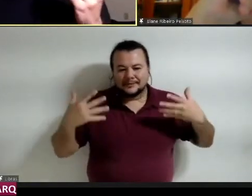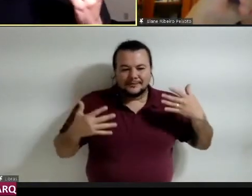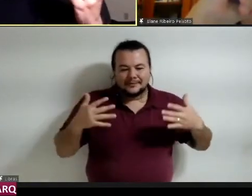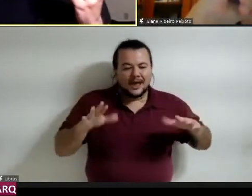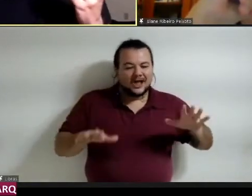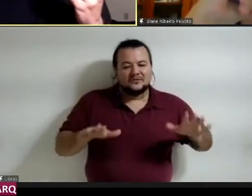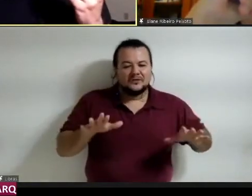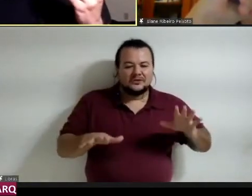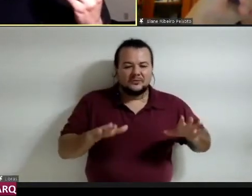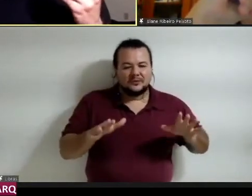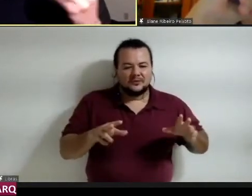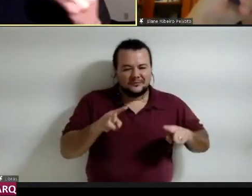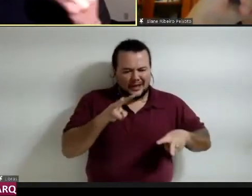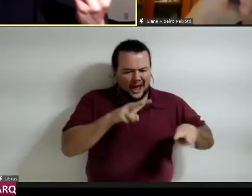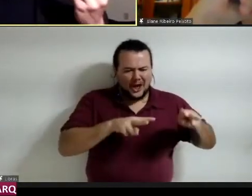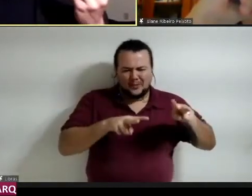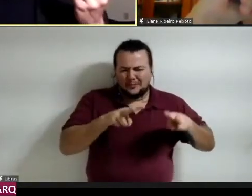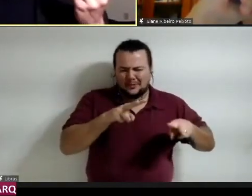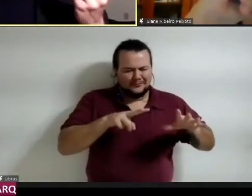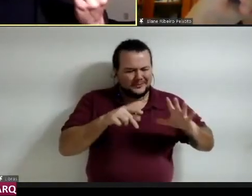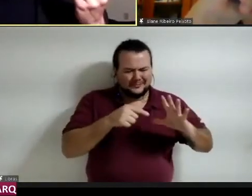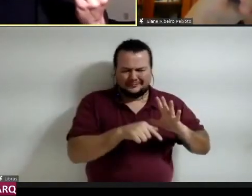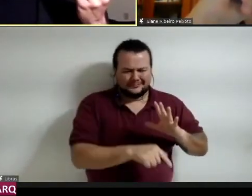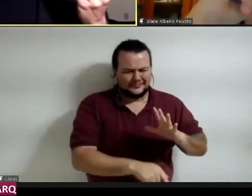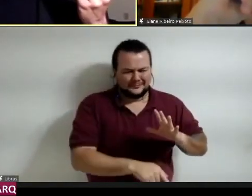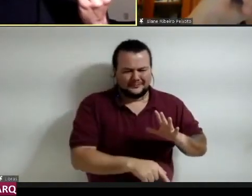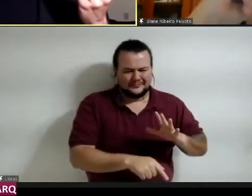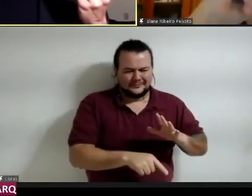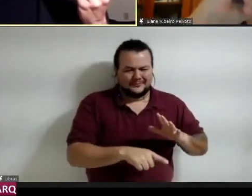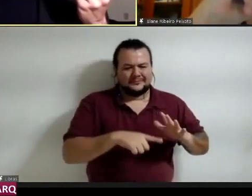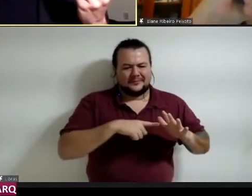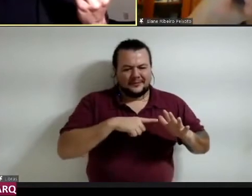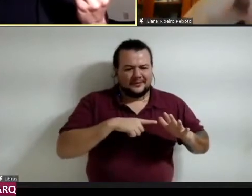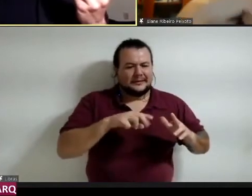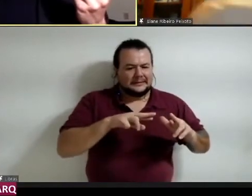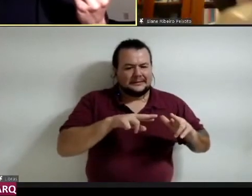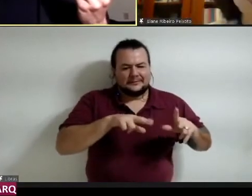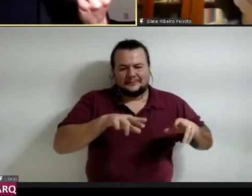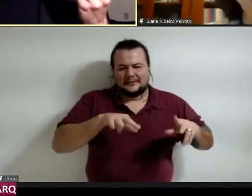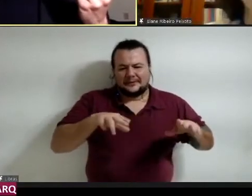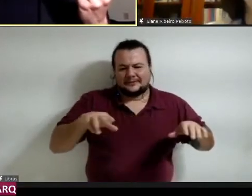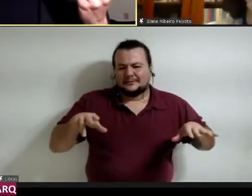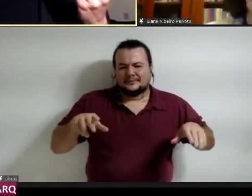assim, existem diversos momentos onde